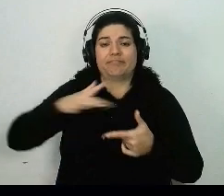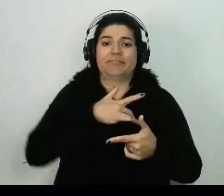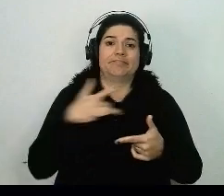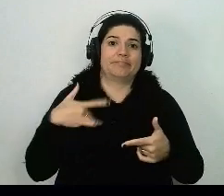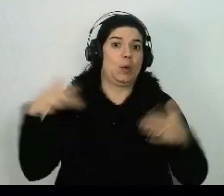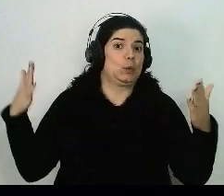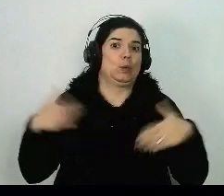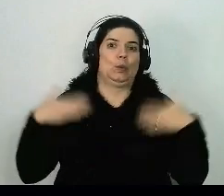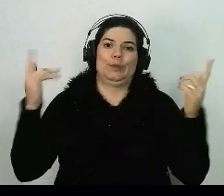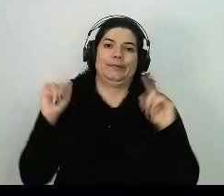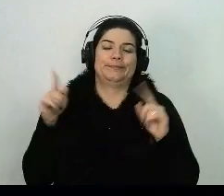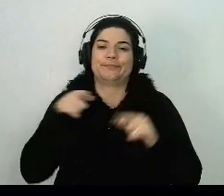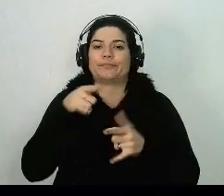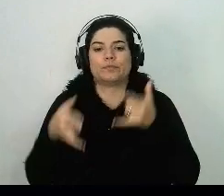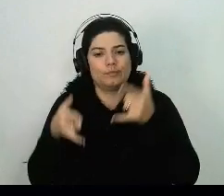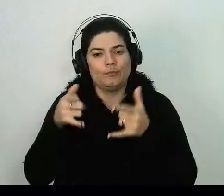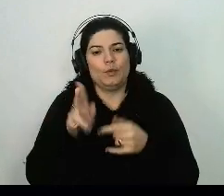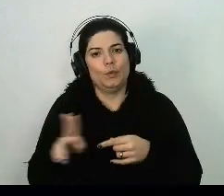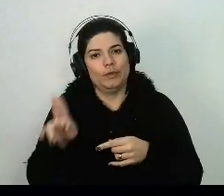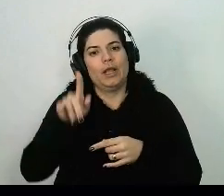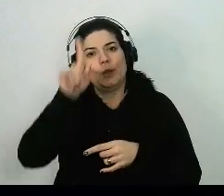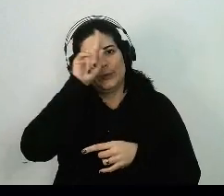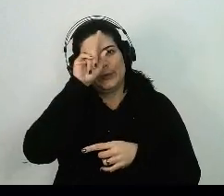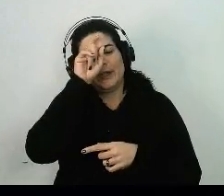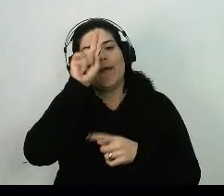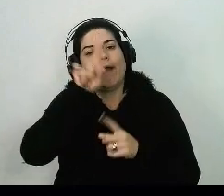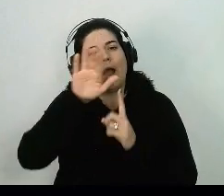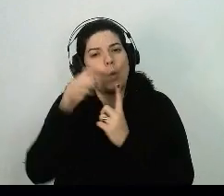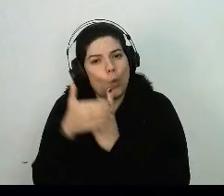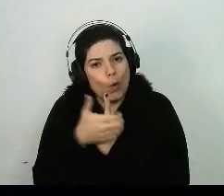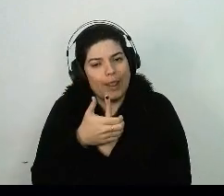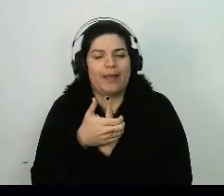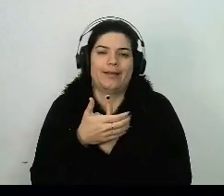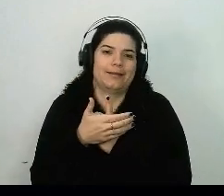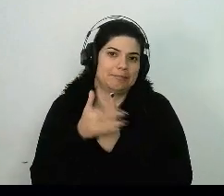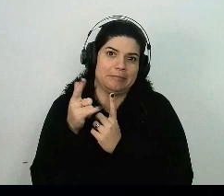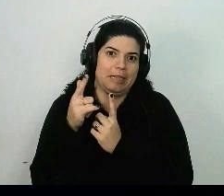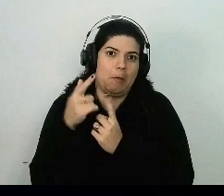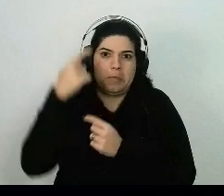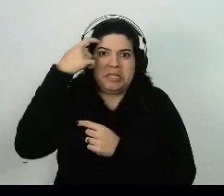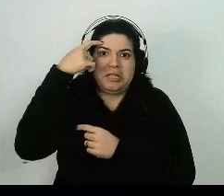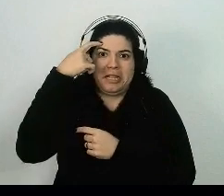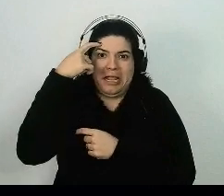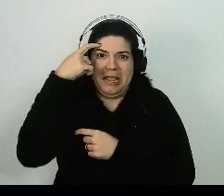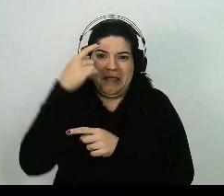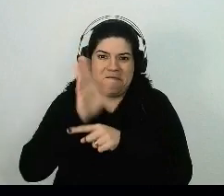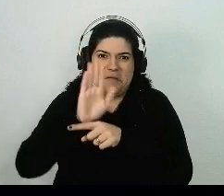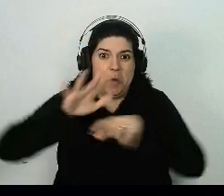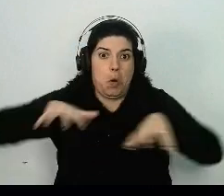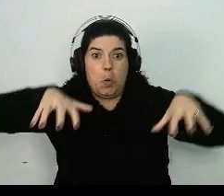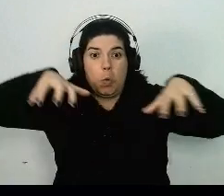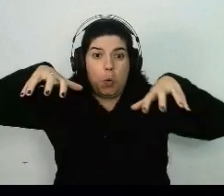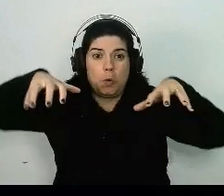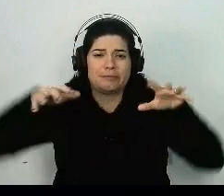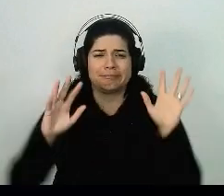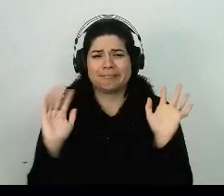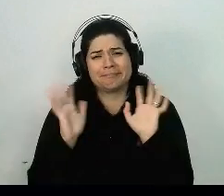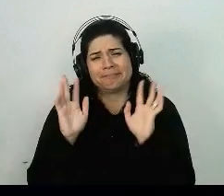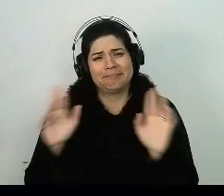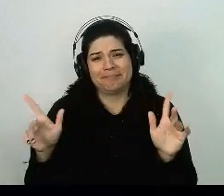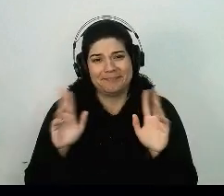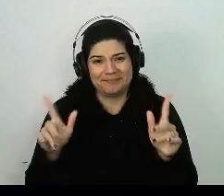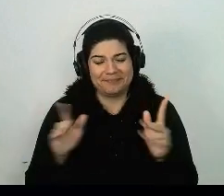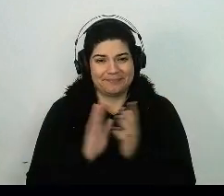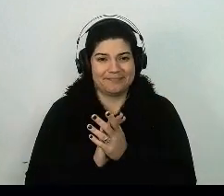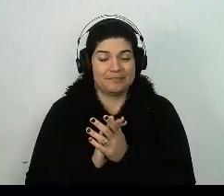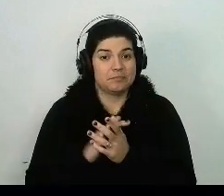tem que ser usado para um hospital, tem que acolher, né, e não para um filme de terror. Então, são as coisas diferentes. Então, isso não foi